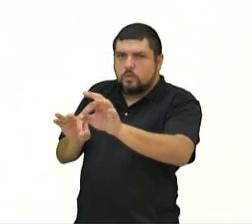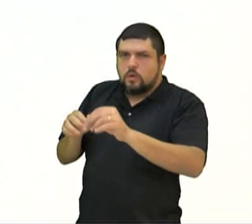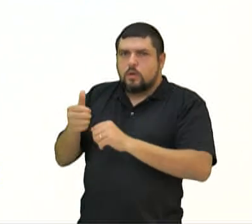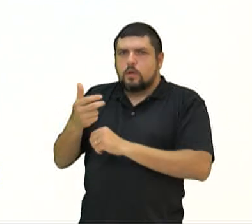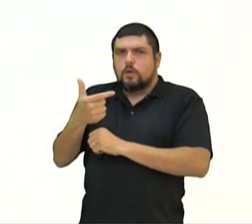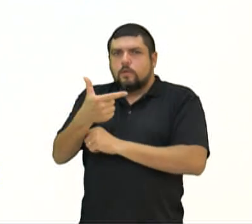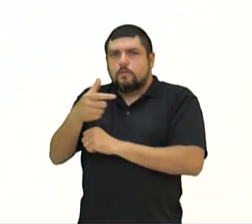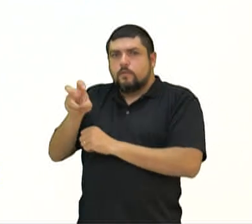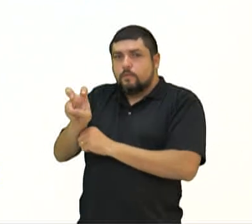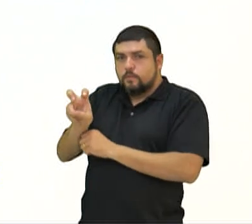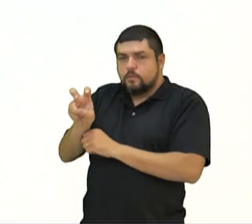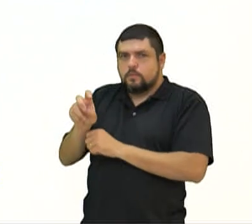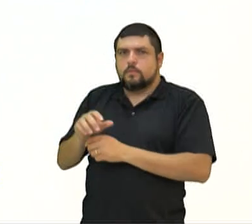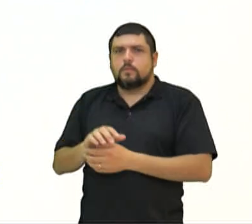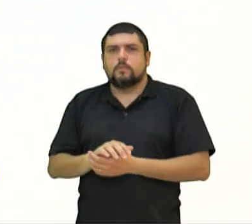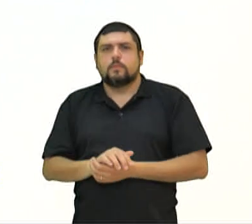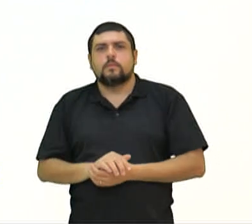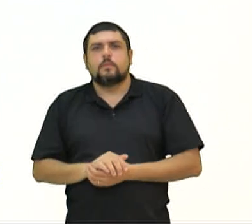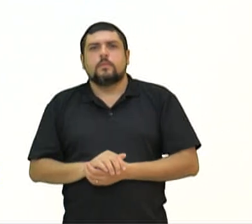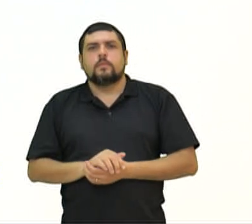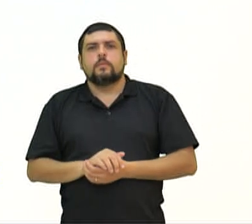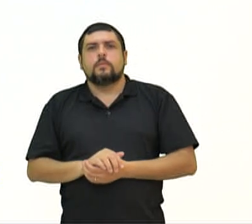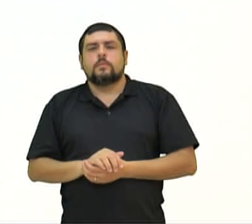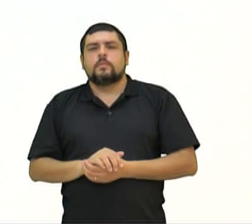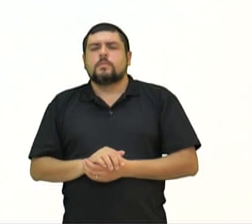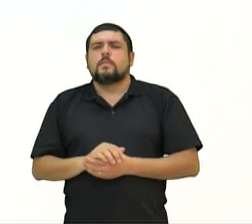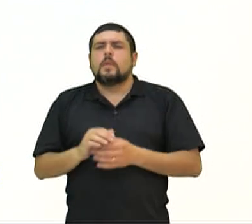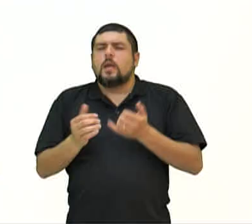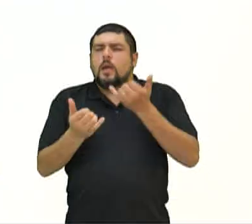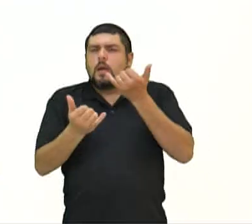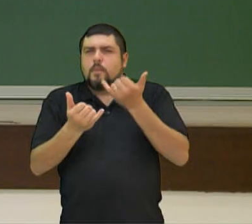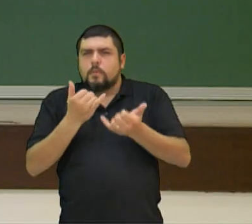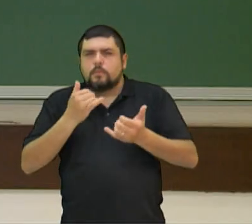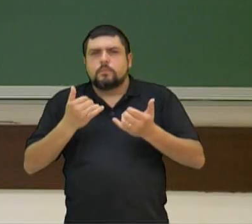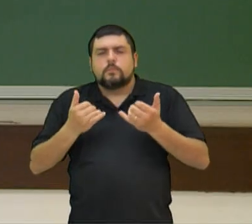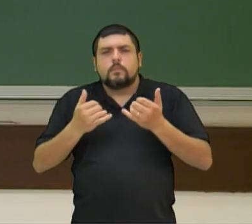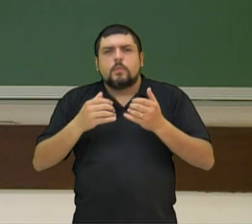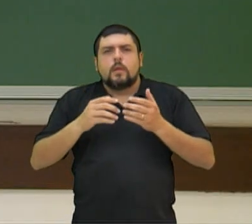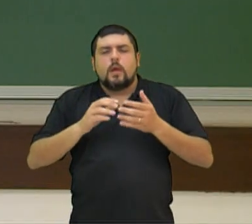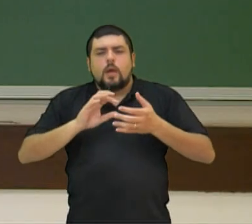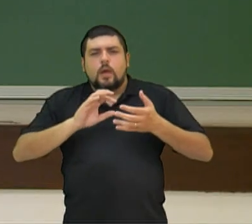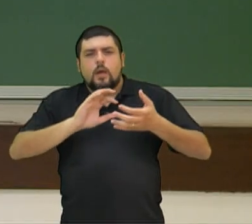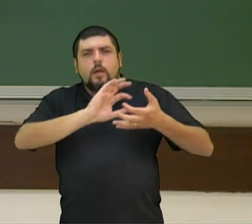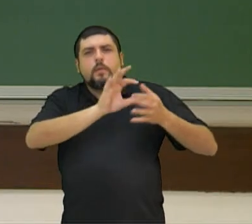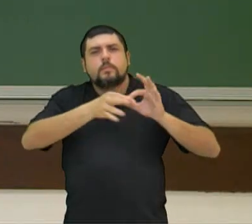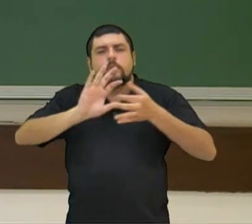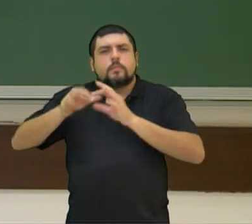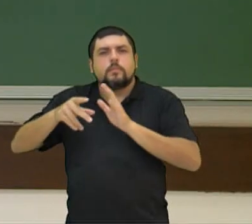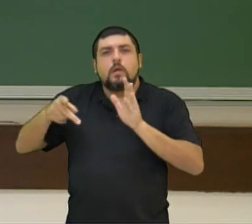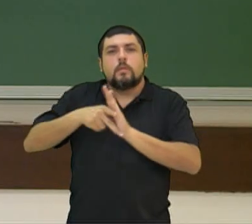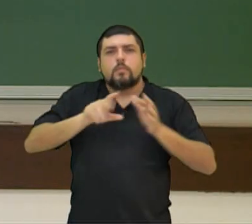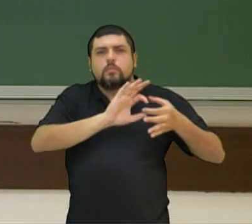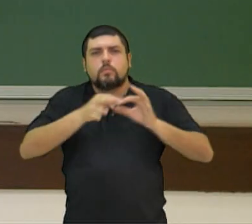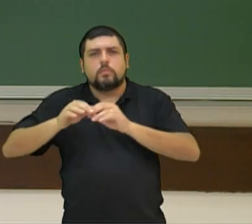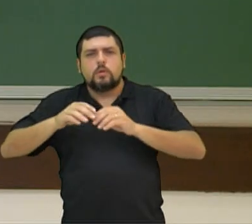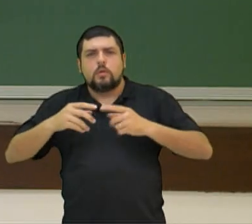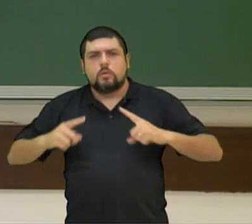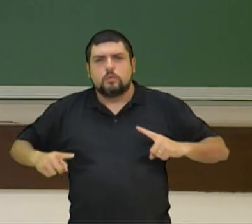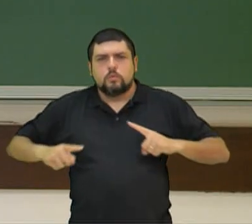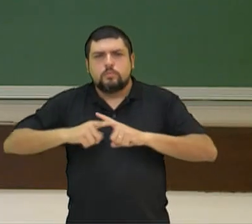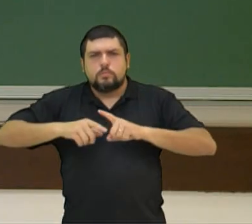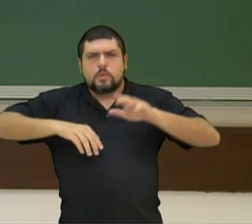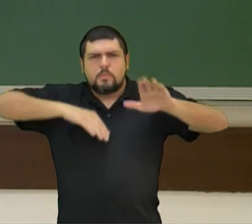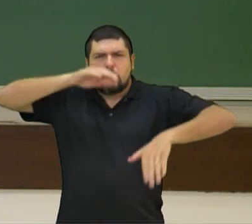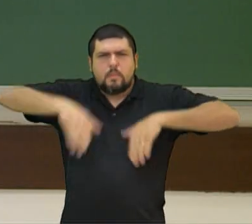aquela piscina que nós chamamos como piscina olímpica. É aquela piscina das competições de natação